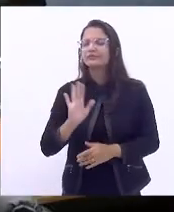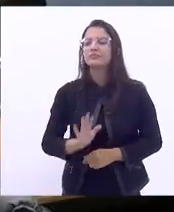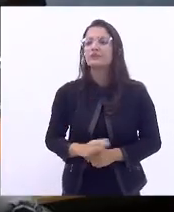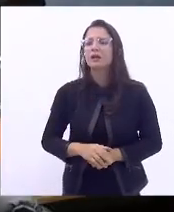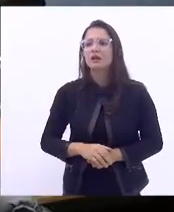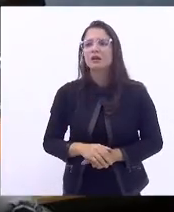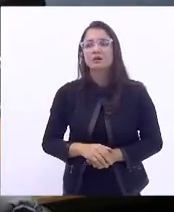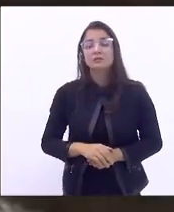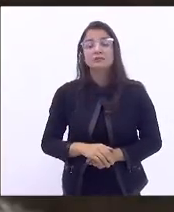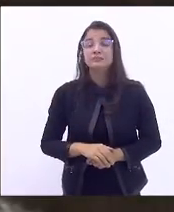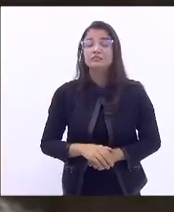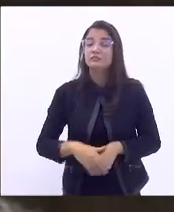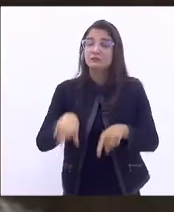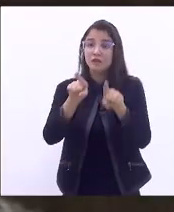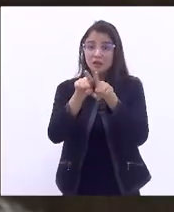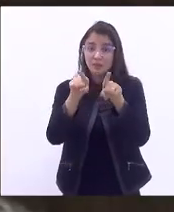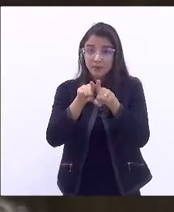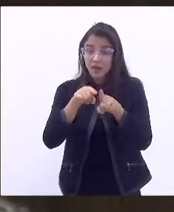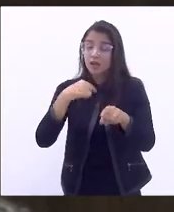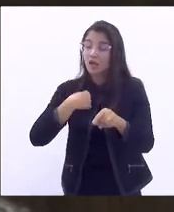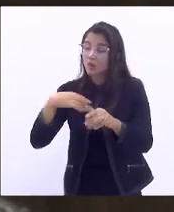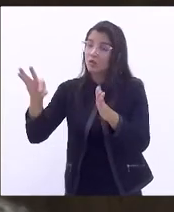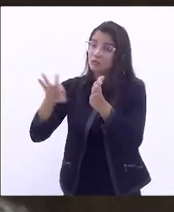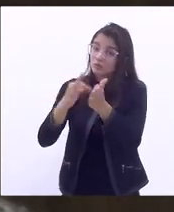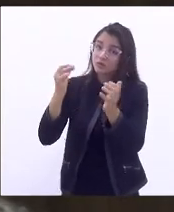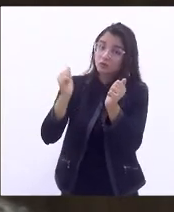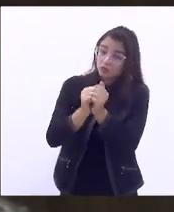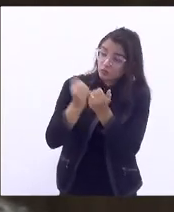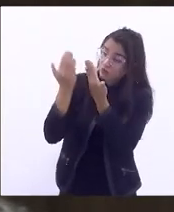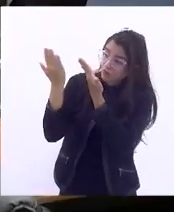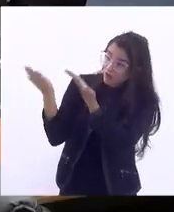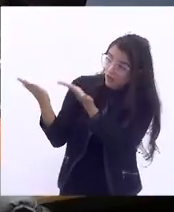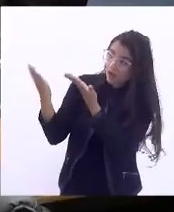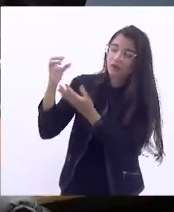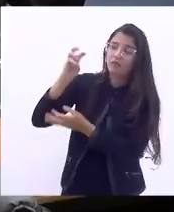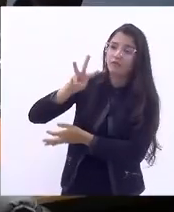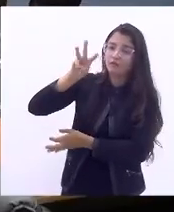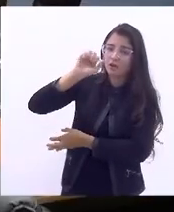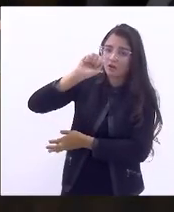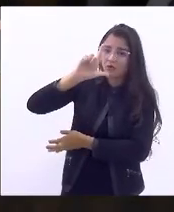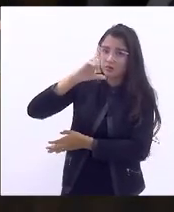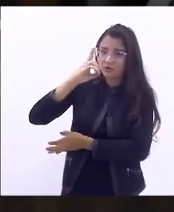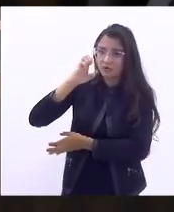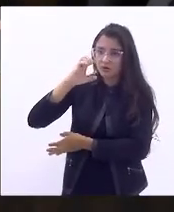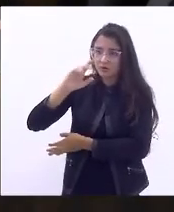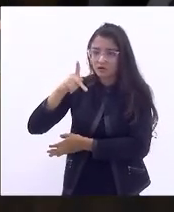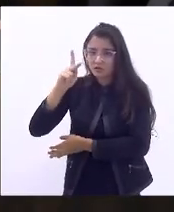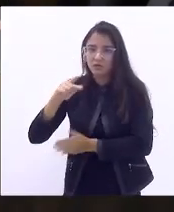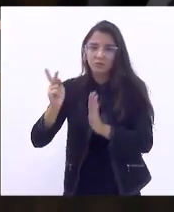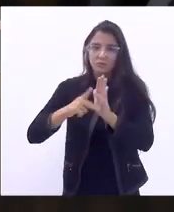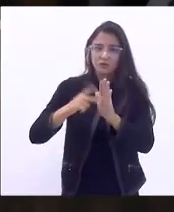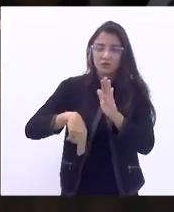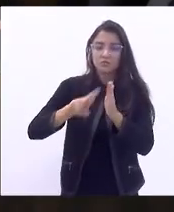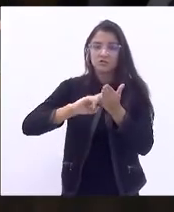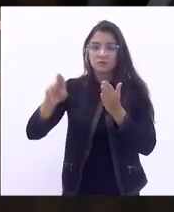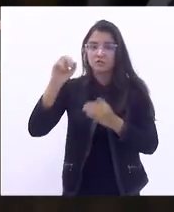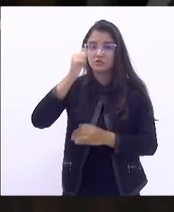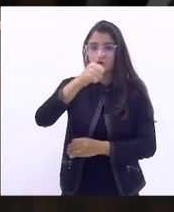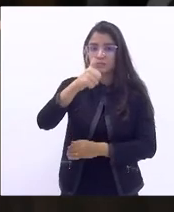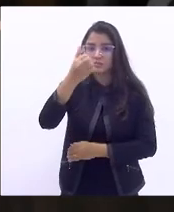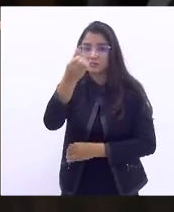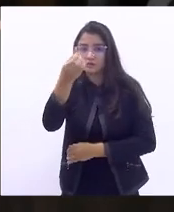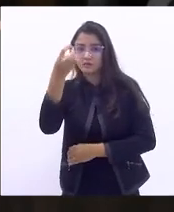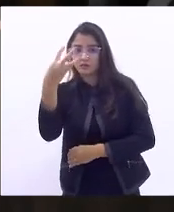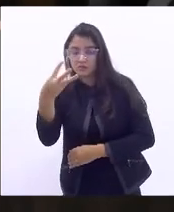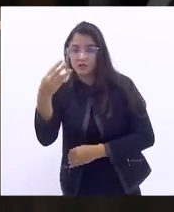e conceder coautoria também ao deputado Valdec Carneiro. Projeto de resolução 1163, de 22, de autoria do